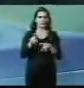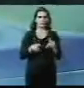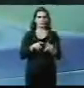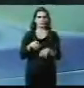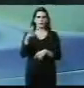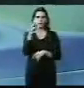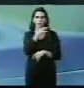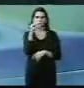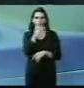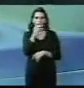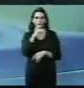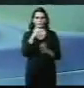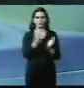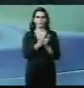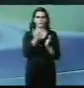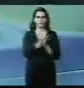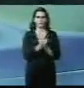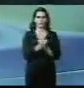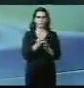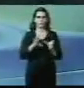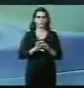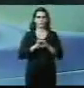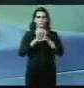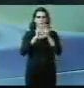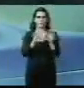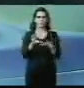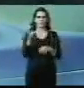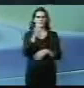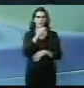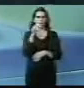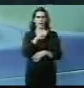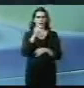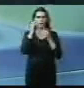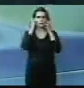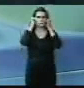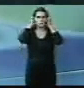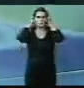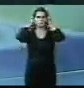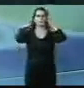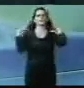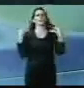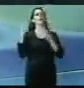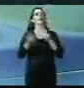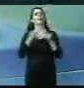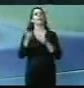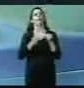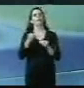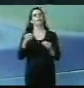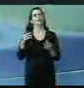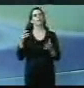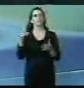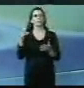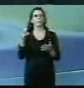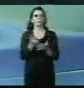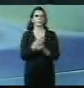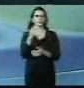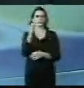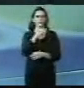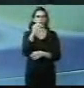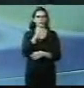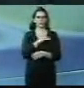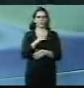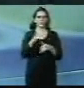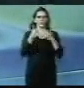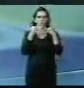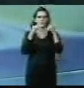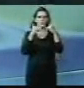processo, certo? Ali para disponibilizar de uma maneira mais rápida. Mas o quão mais rápida pode ser uma